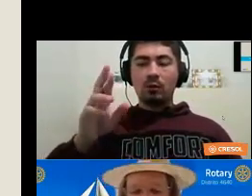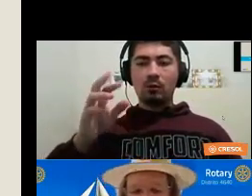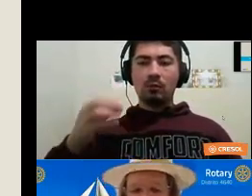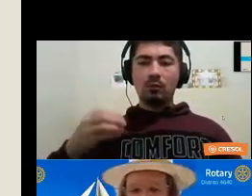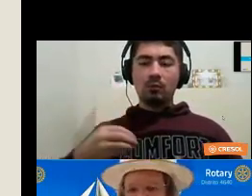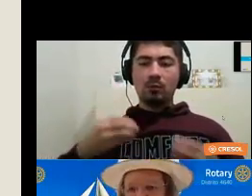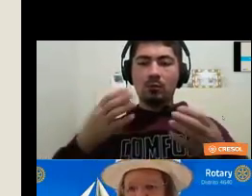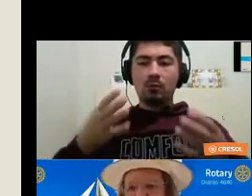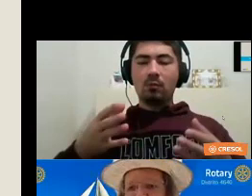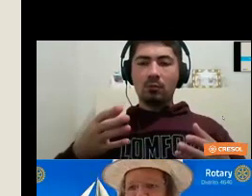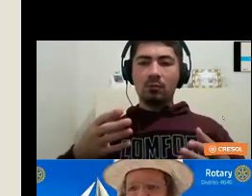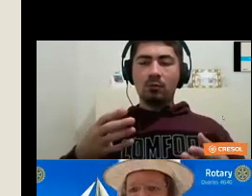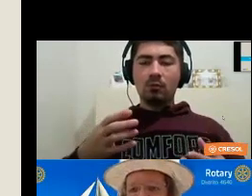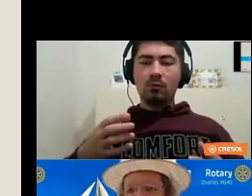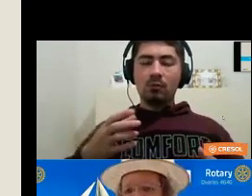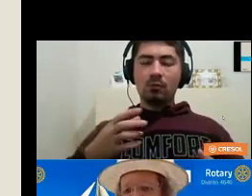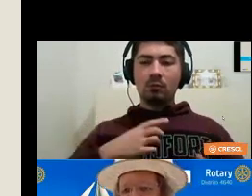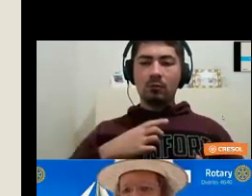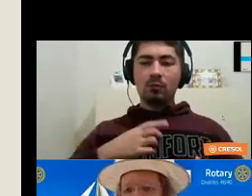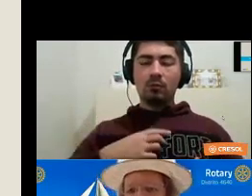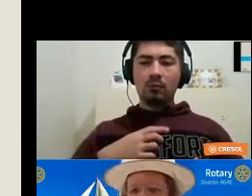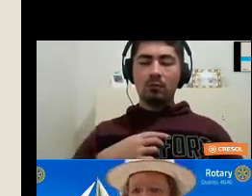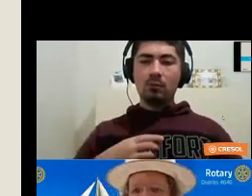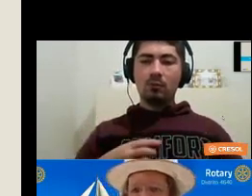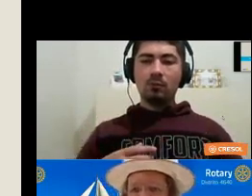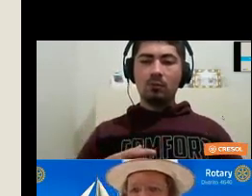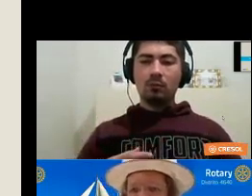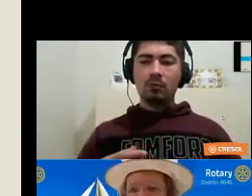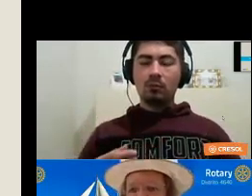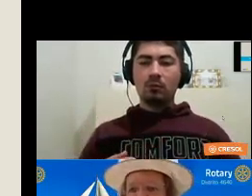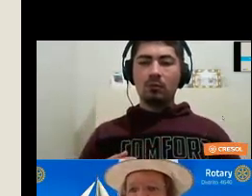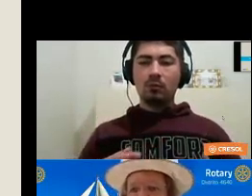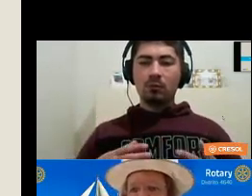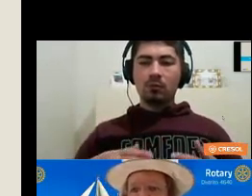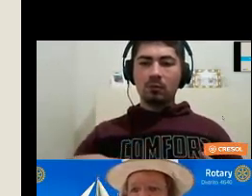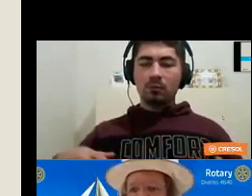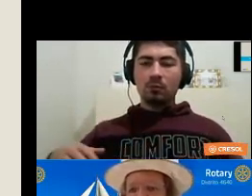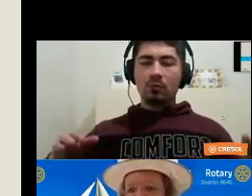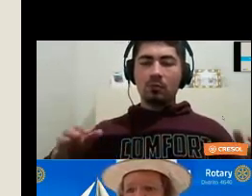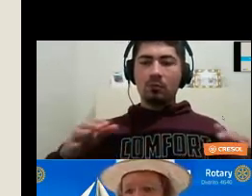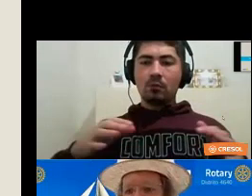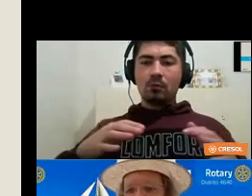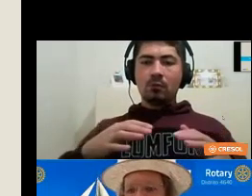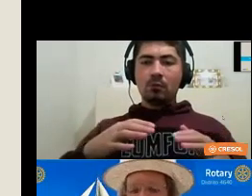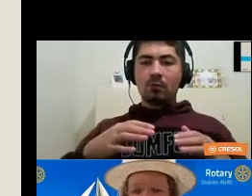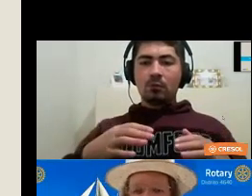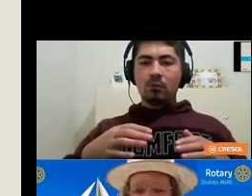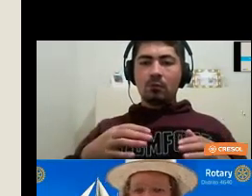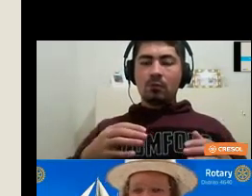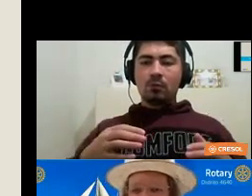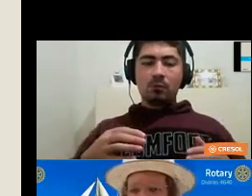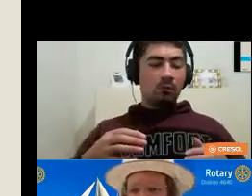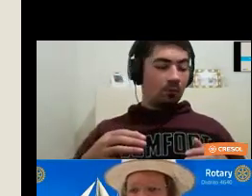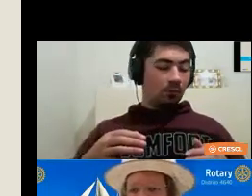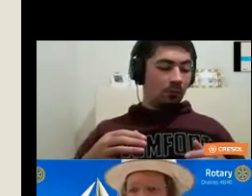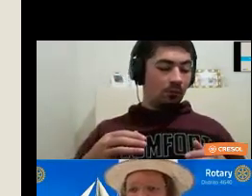fazer os Paul Harris de um companheiro, ou procurar o clube inteiro ser companheiro Paul Harris, ou o programa EIREI, que é todos os